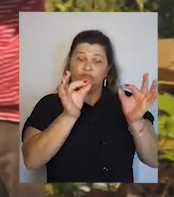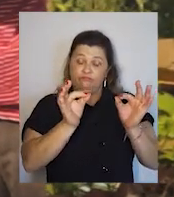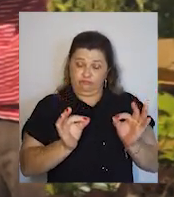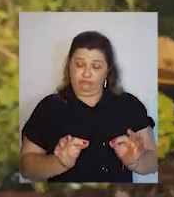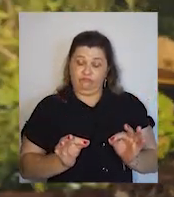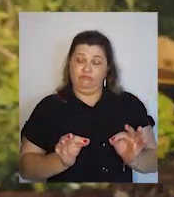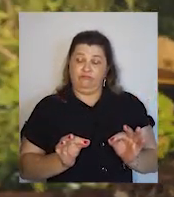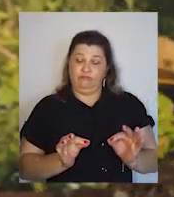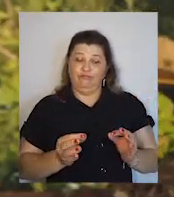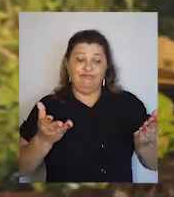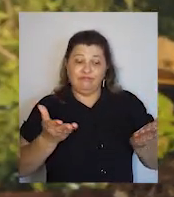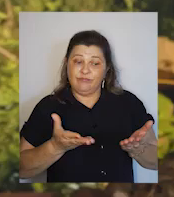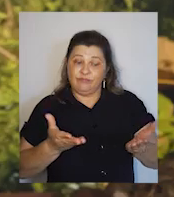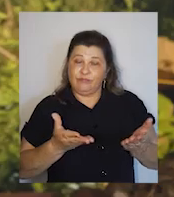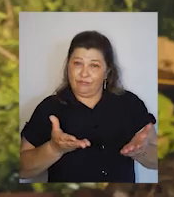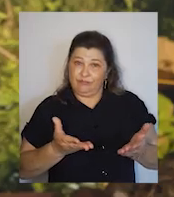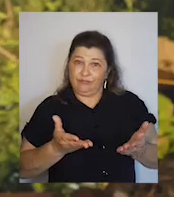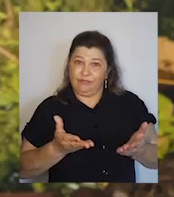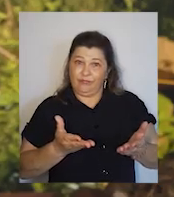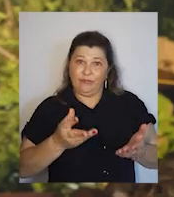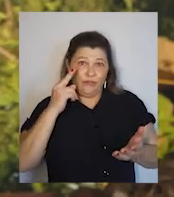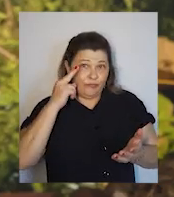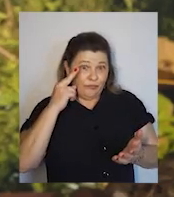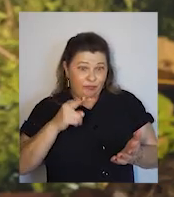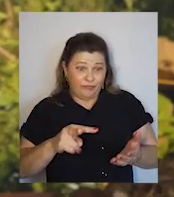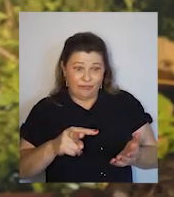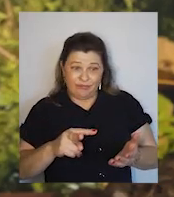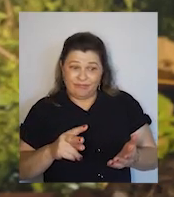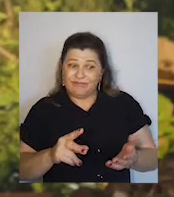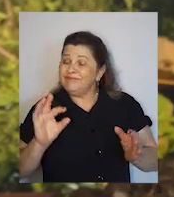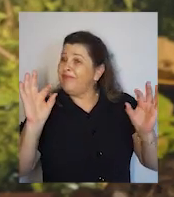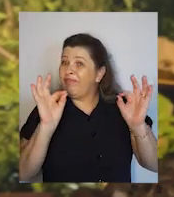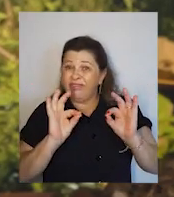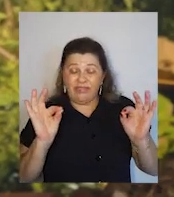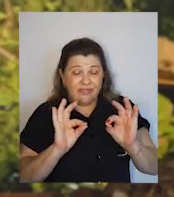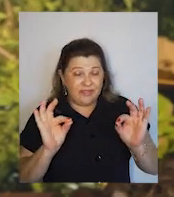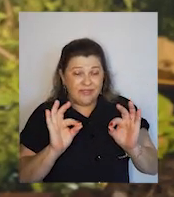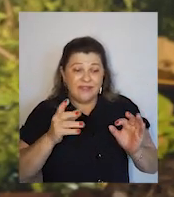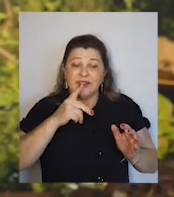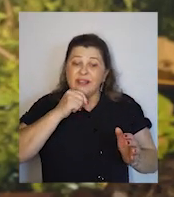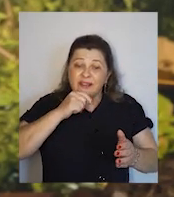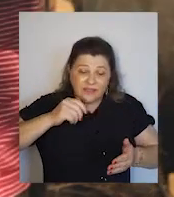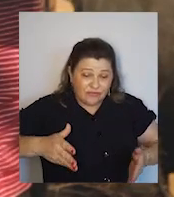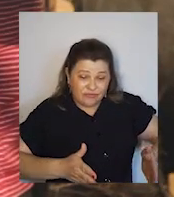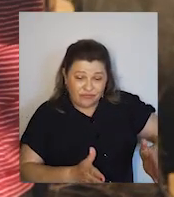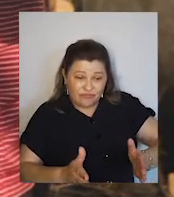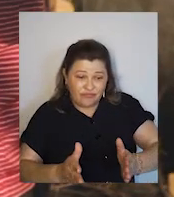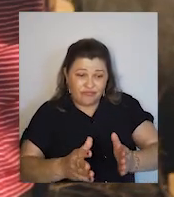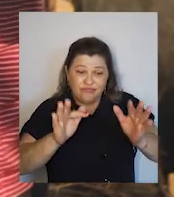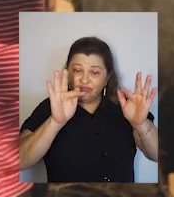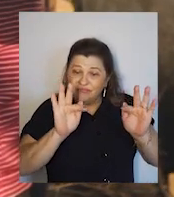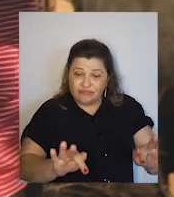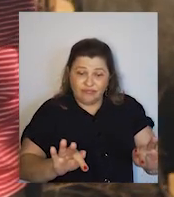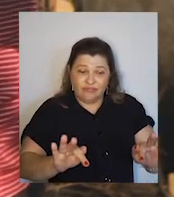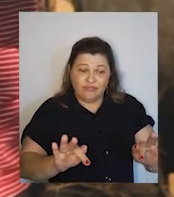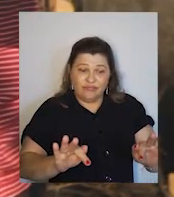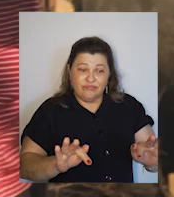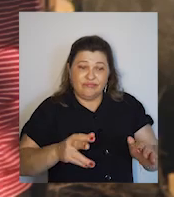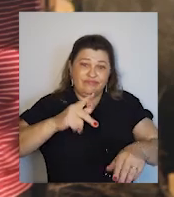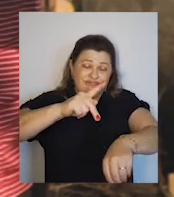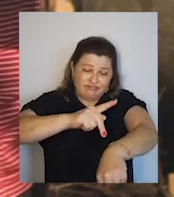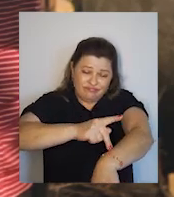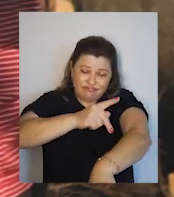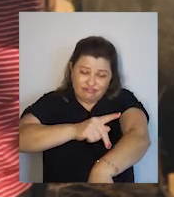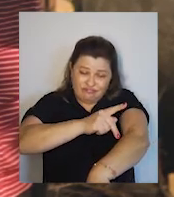garantido, né? E hoje eu estou aqui, como vocês podem ver, sem mais nada. O rio destruiu tudo. O que se manifestou foram as